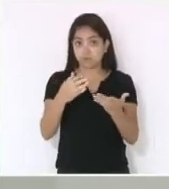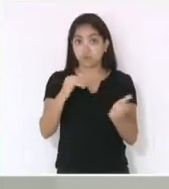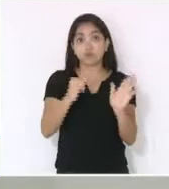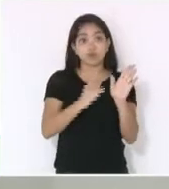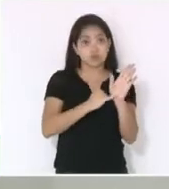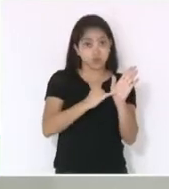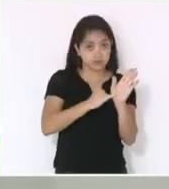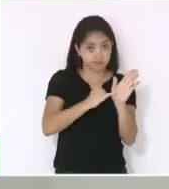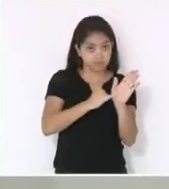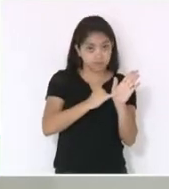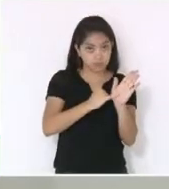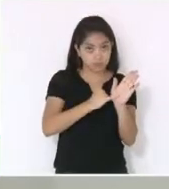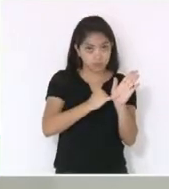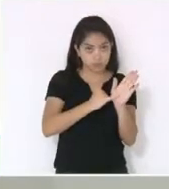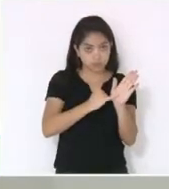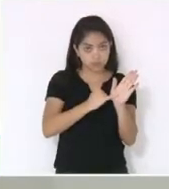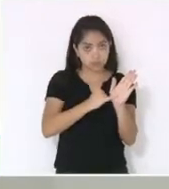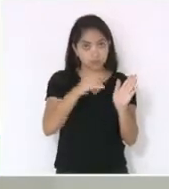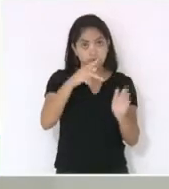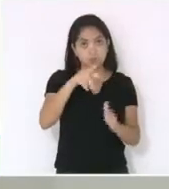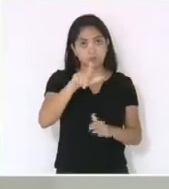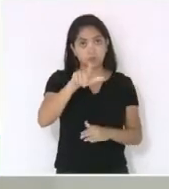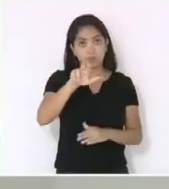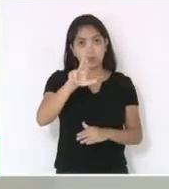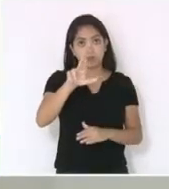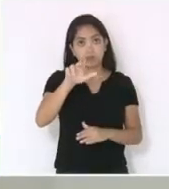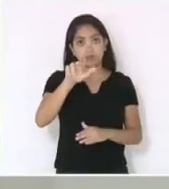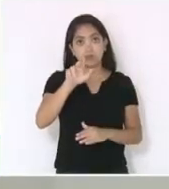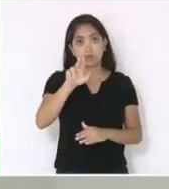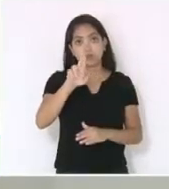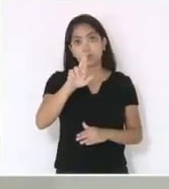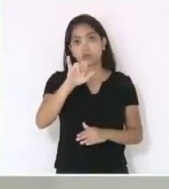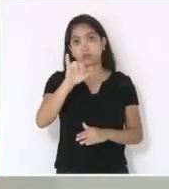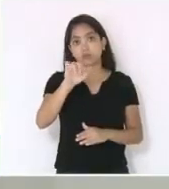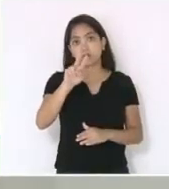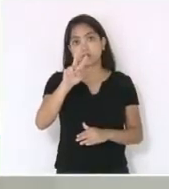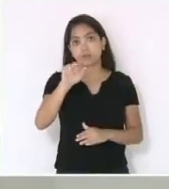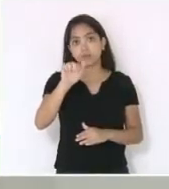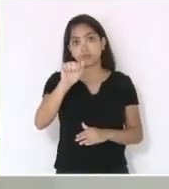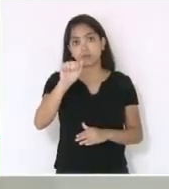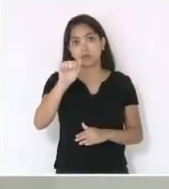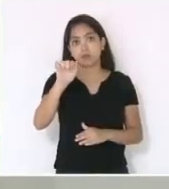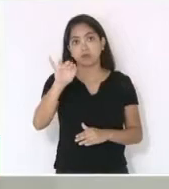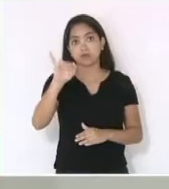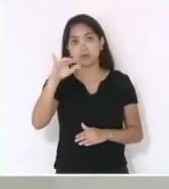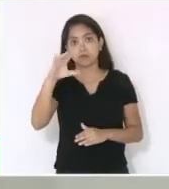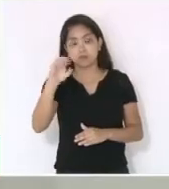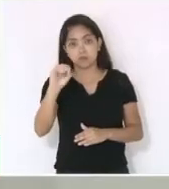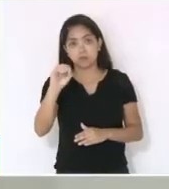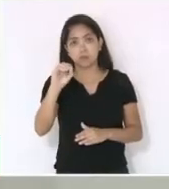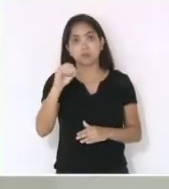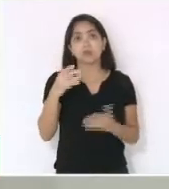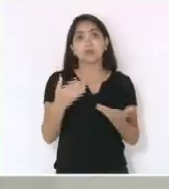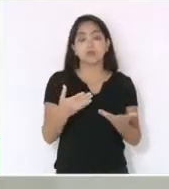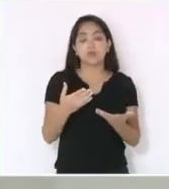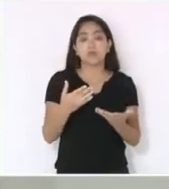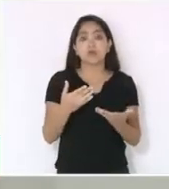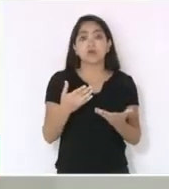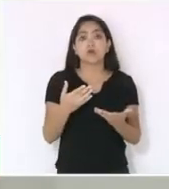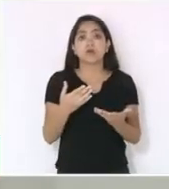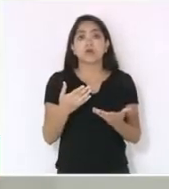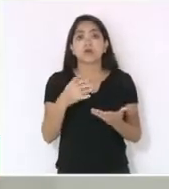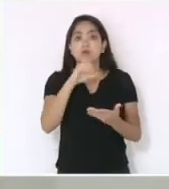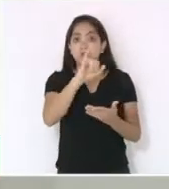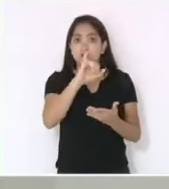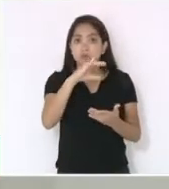impostos plurifásicos, que um deles, e perante a receita do Estado, o expressivo é o